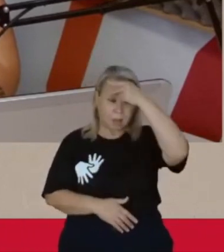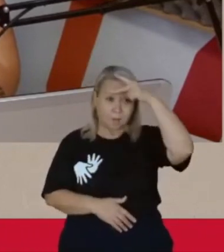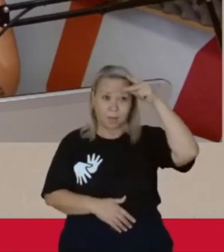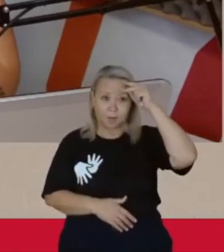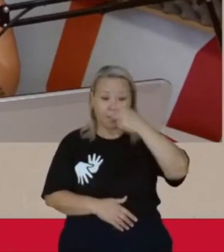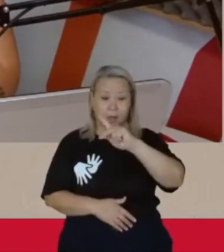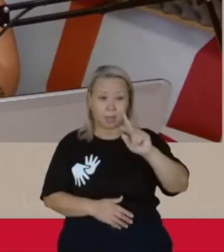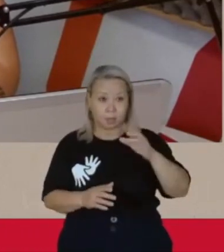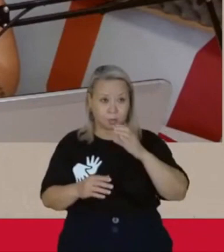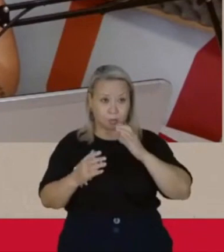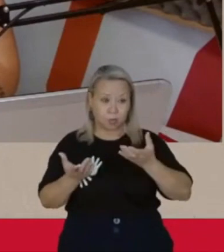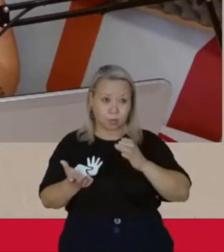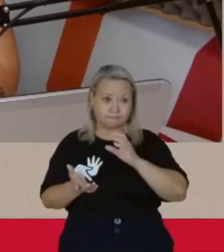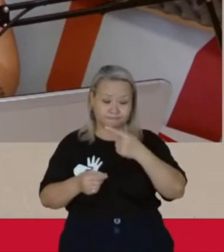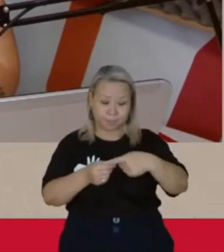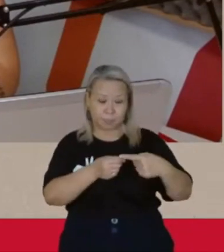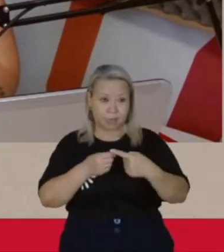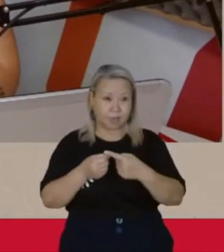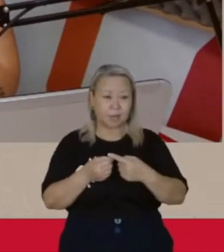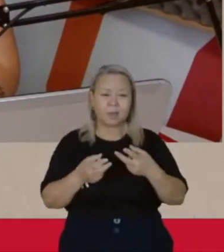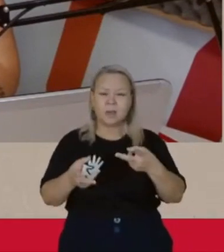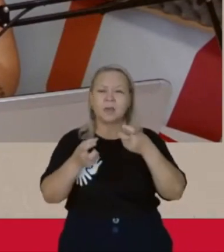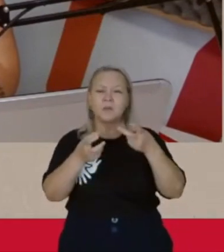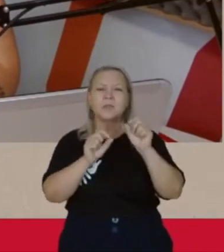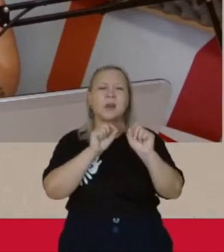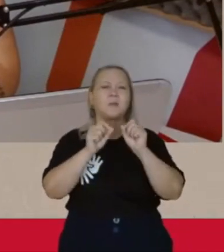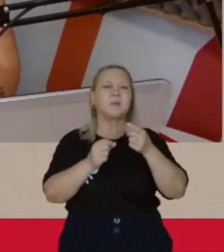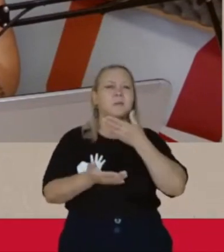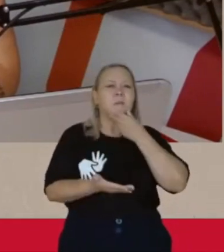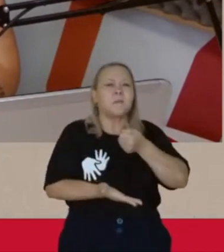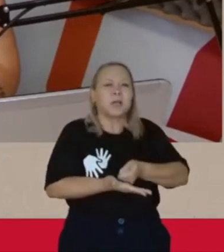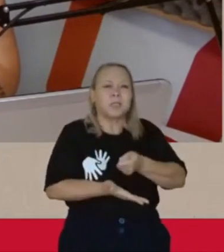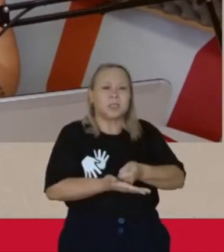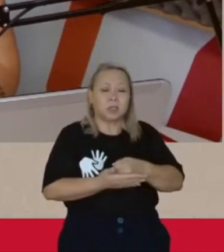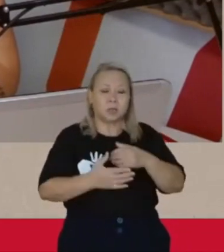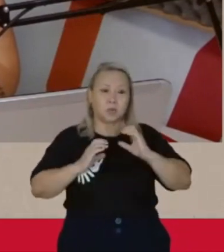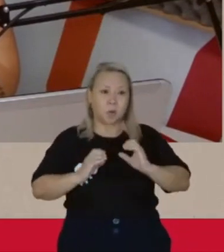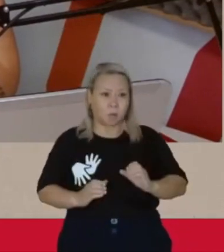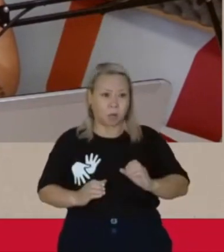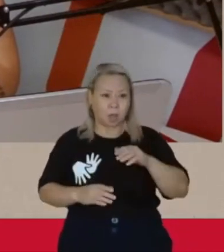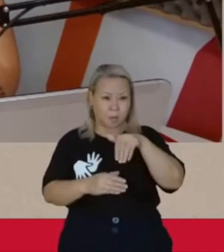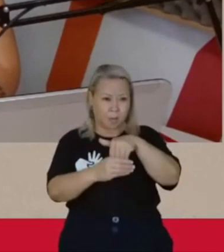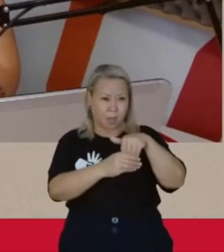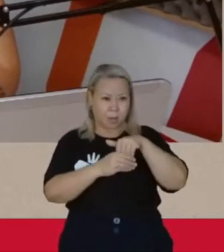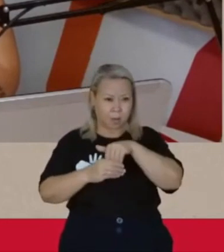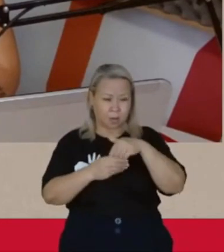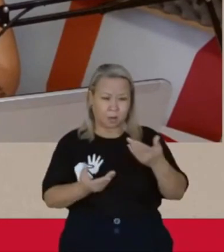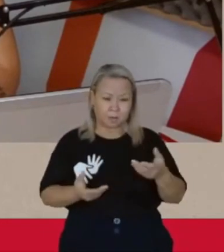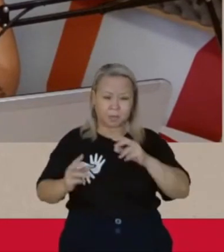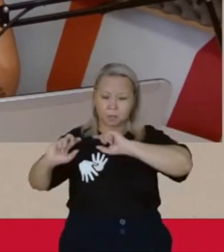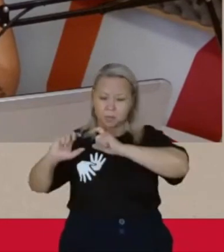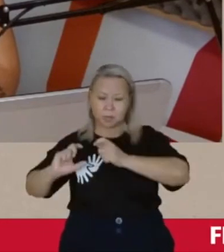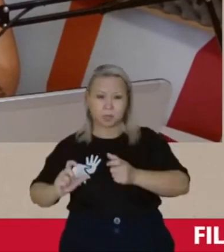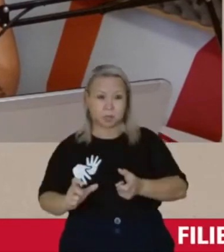sua cidade. Você vê traços de machismo no comportamento do eleitorado? Há um conservadorismo aí, Margarida,